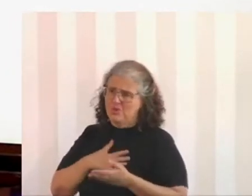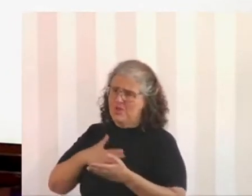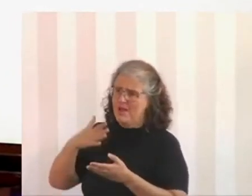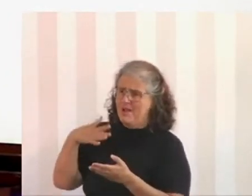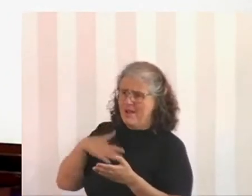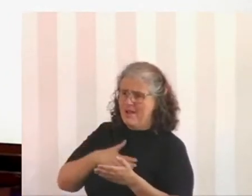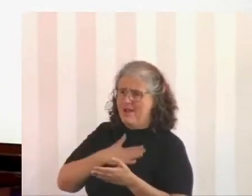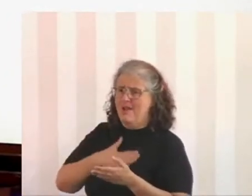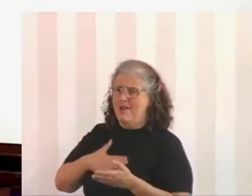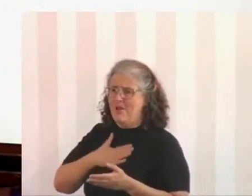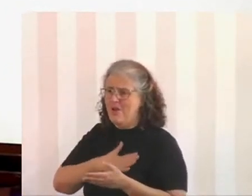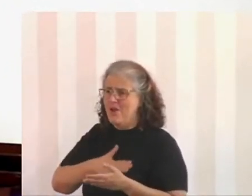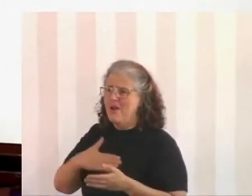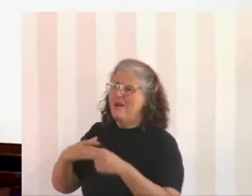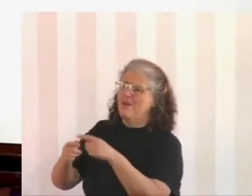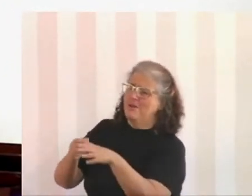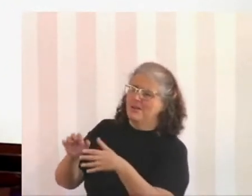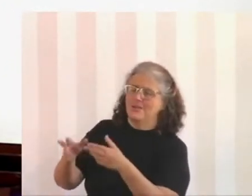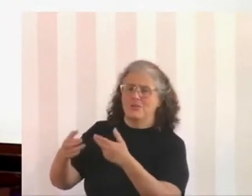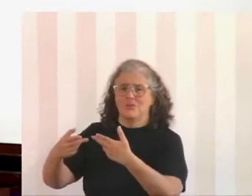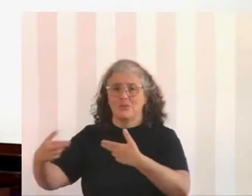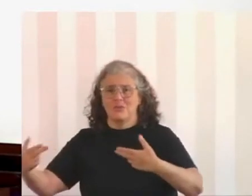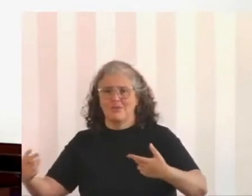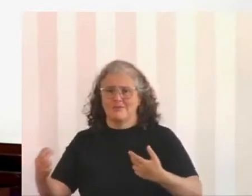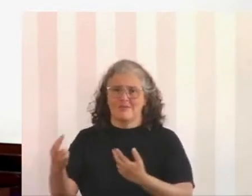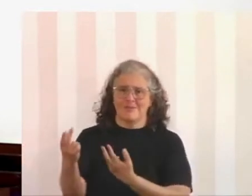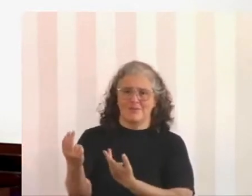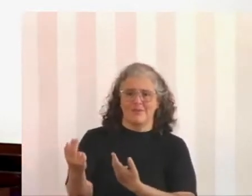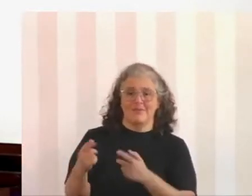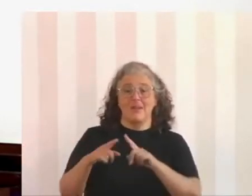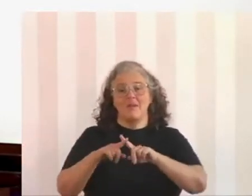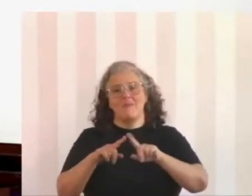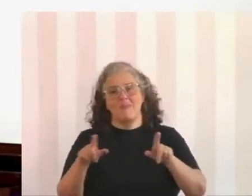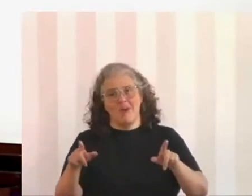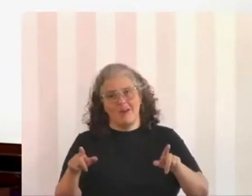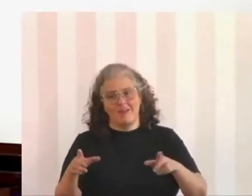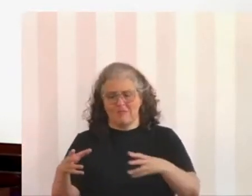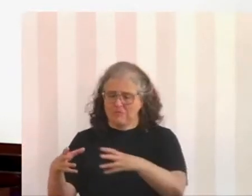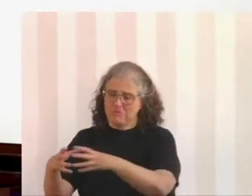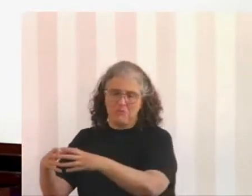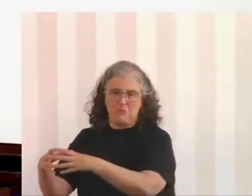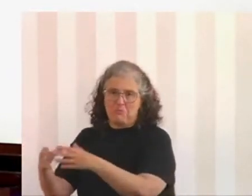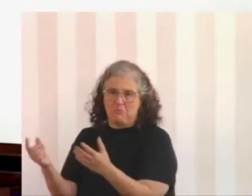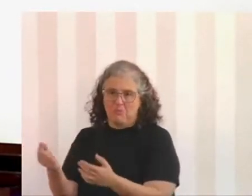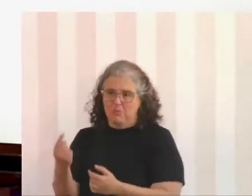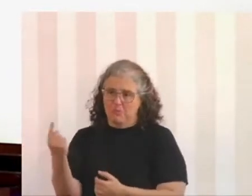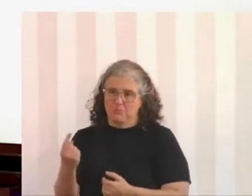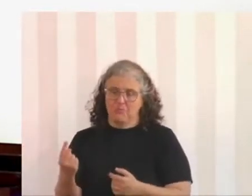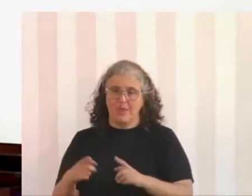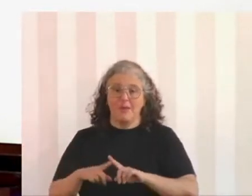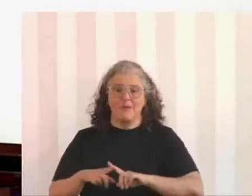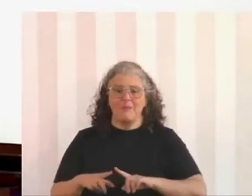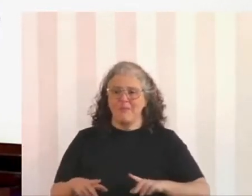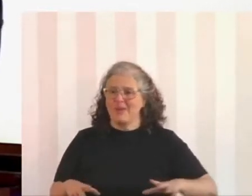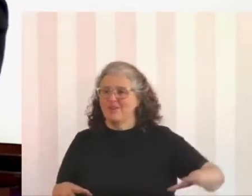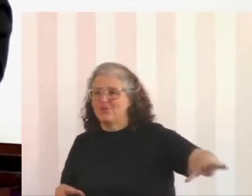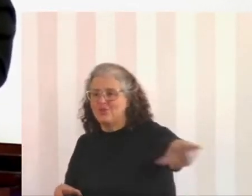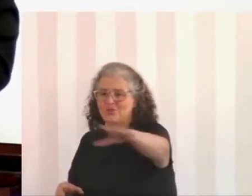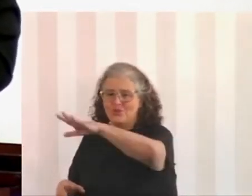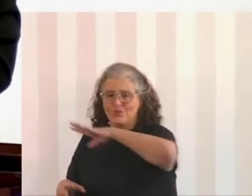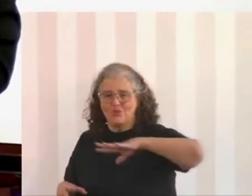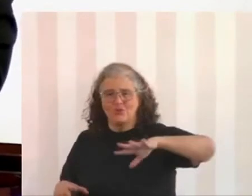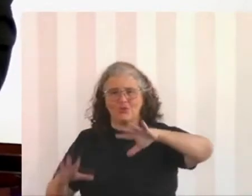para dizer que nós temos um grupo, porque afinidade é o que todos têm em Cristo